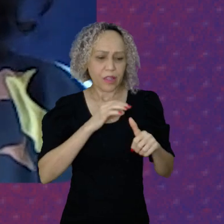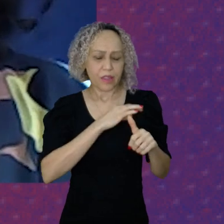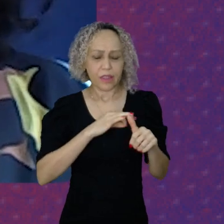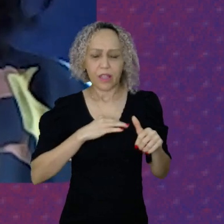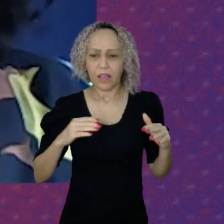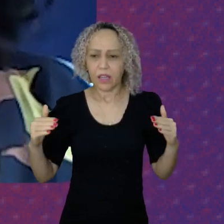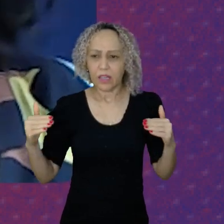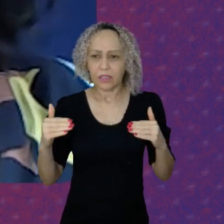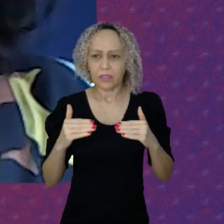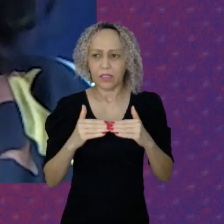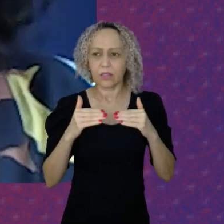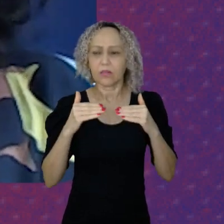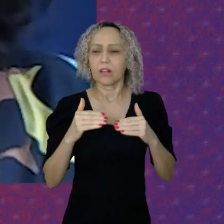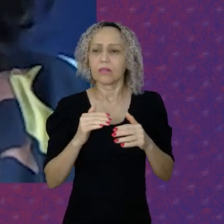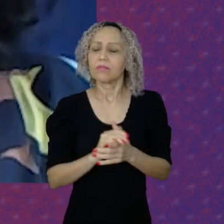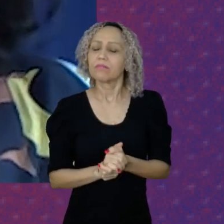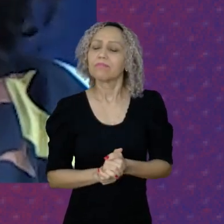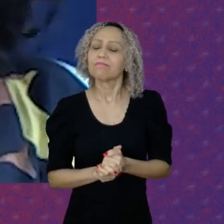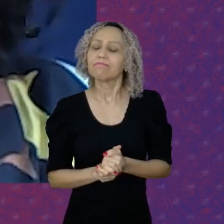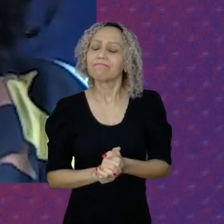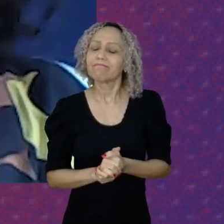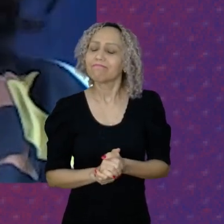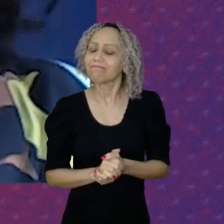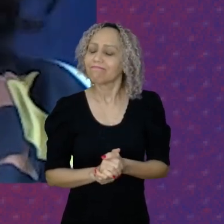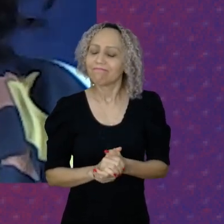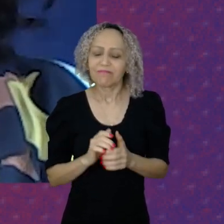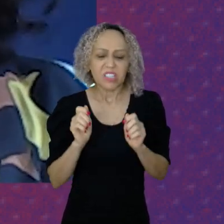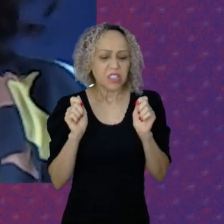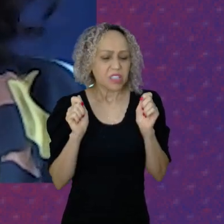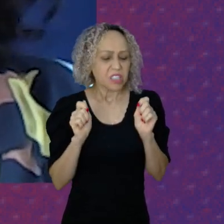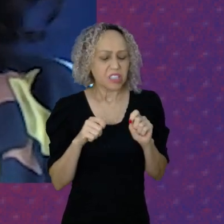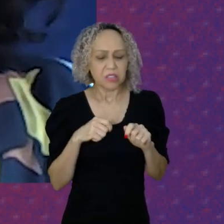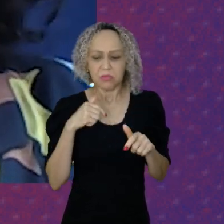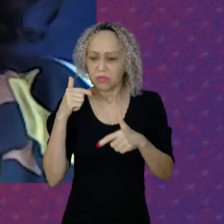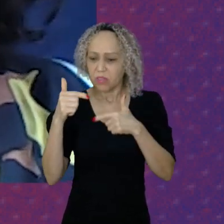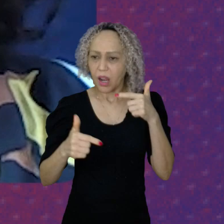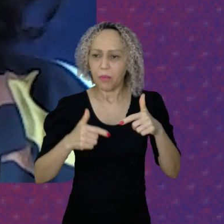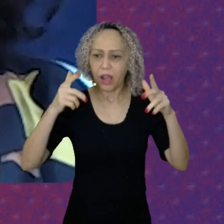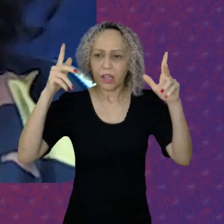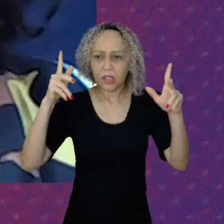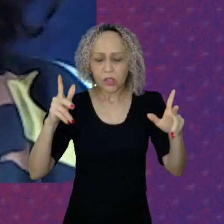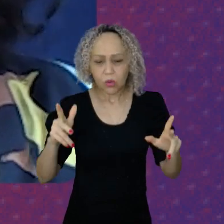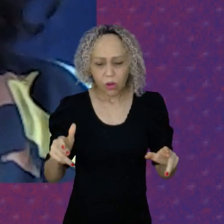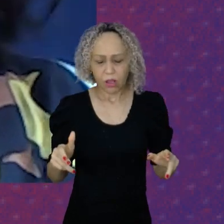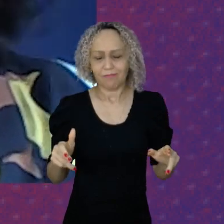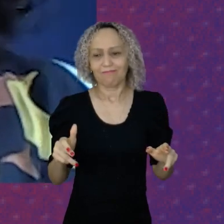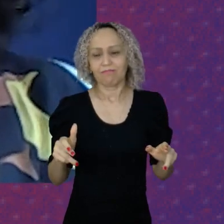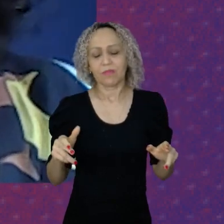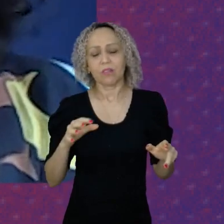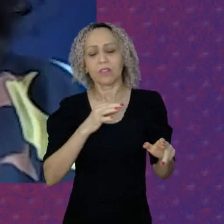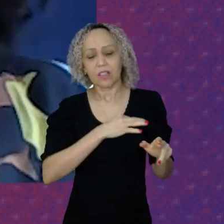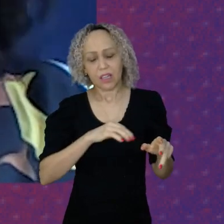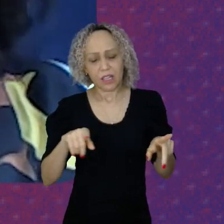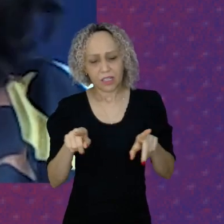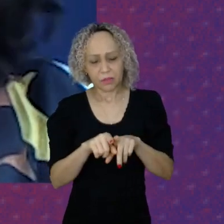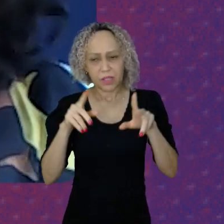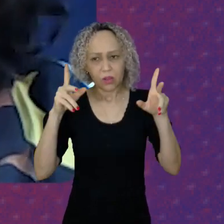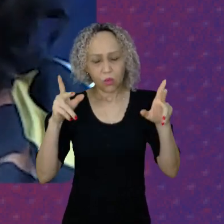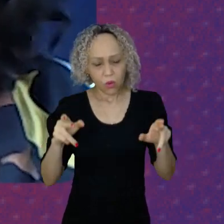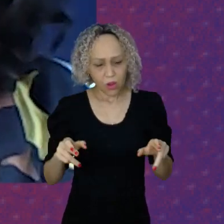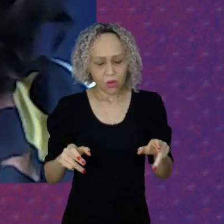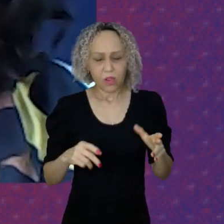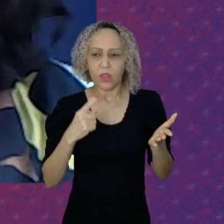homens e mulheres que exercem a mesma função no trabalho. Então, esse é um compromisso que o